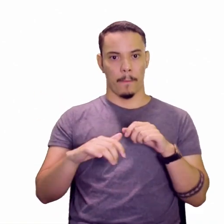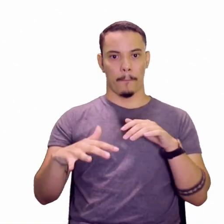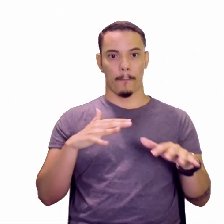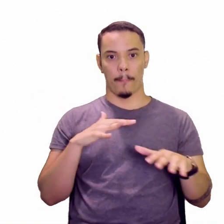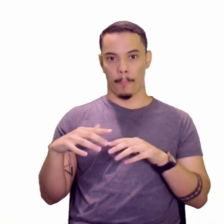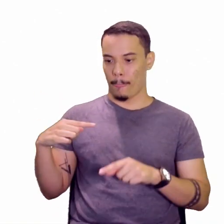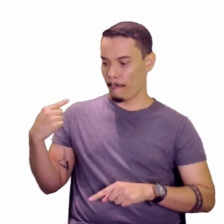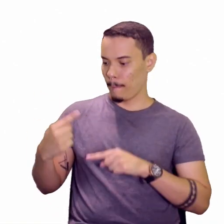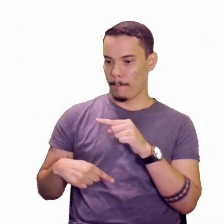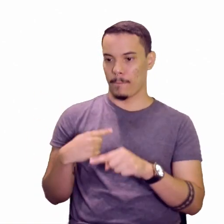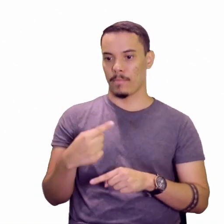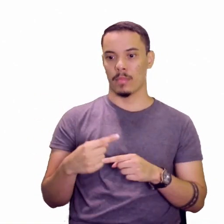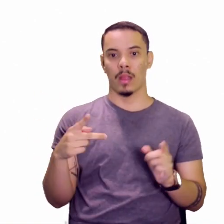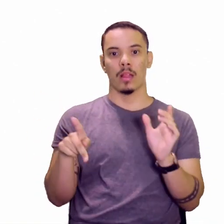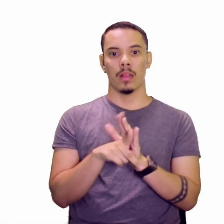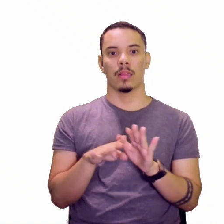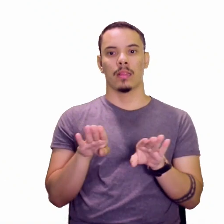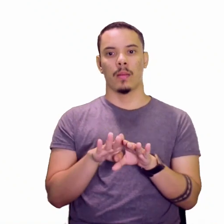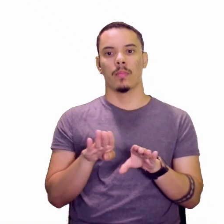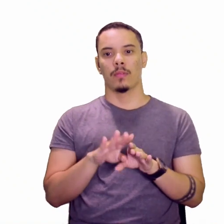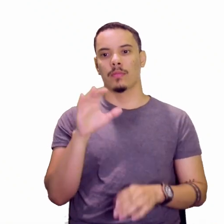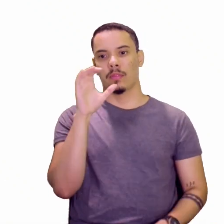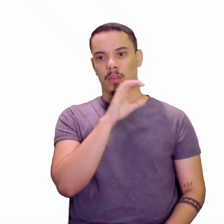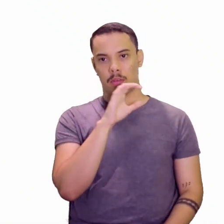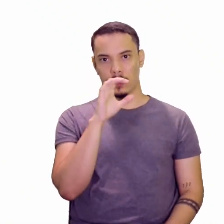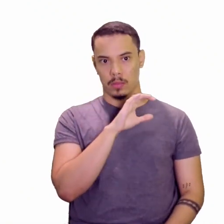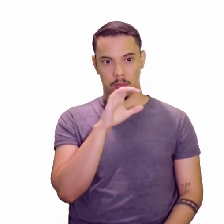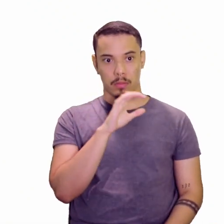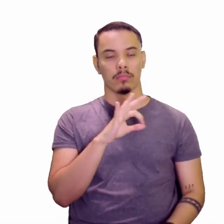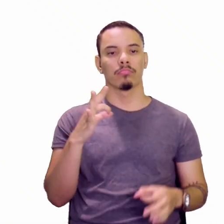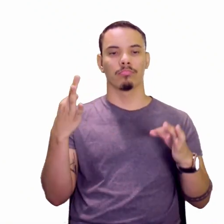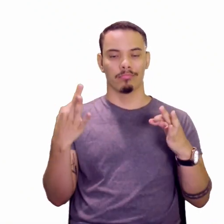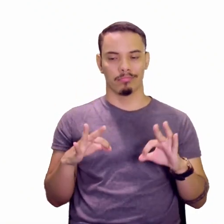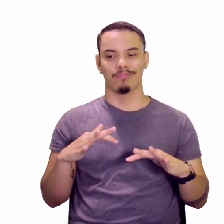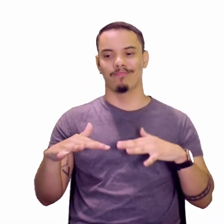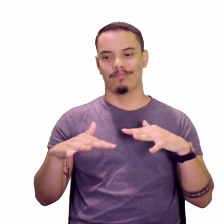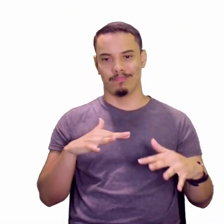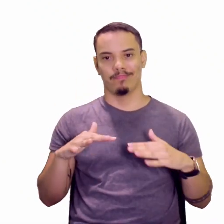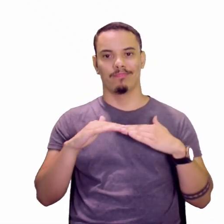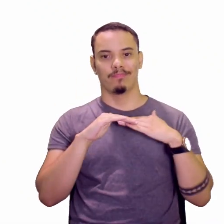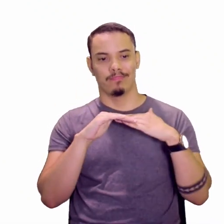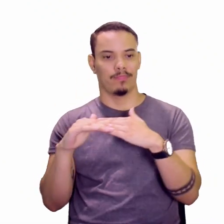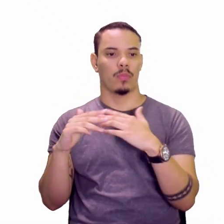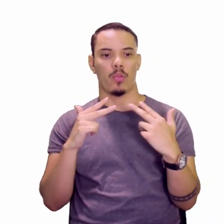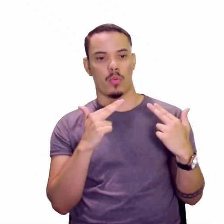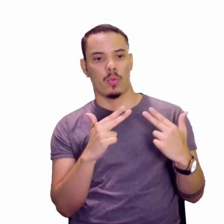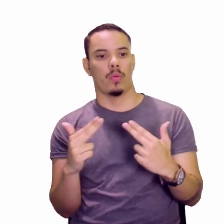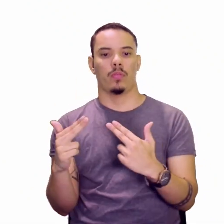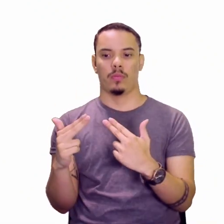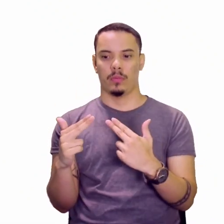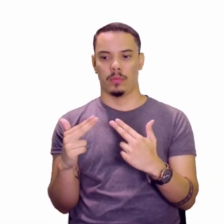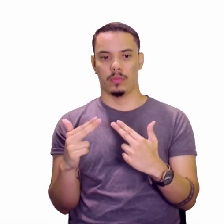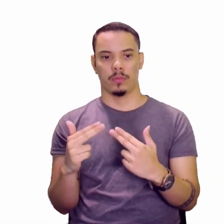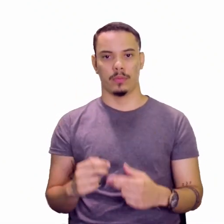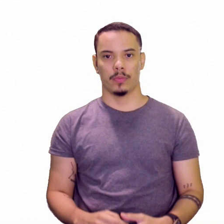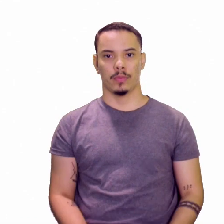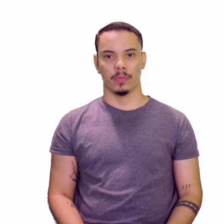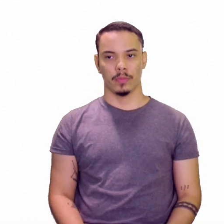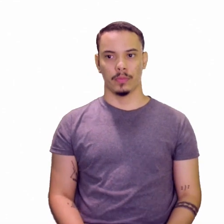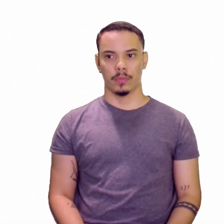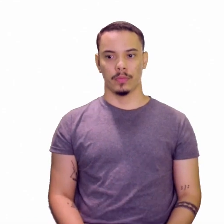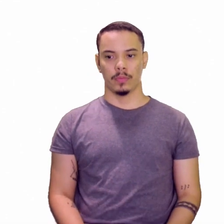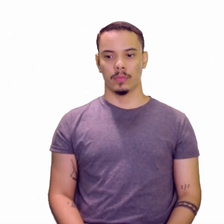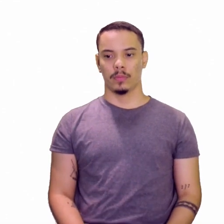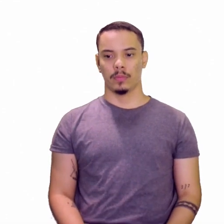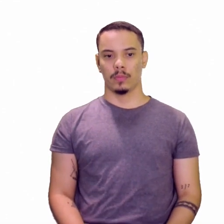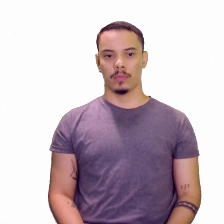uma trajetória retilínea com velocidade constante, então com certeza esse movimento é uniforme, certo? Então esse movimento é uniforme. E